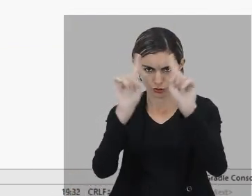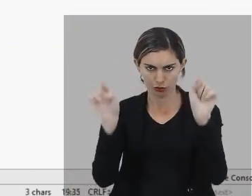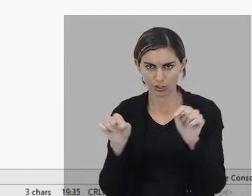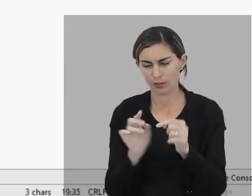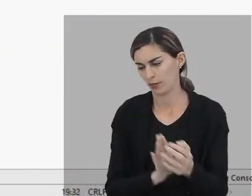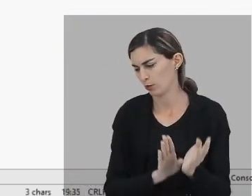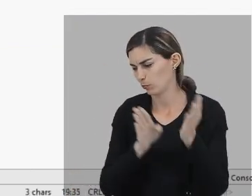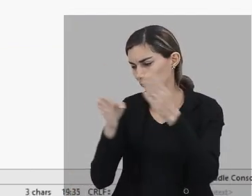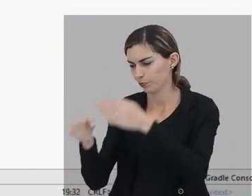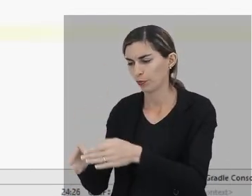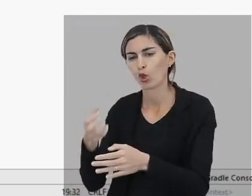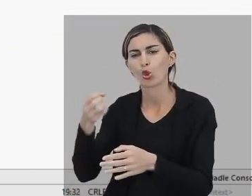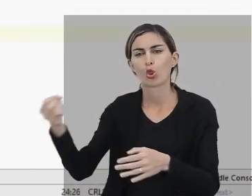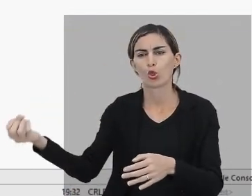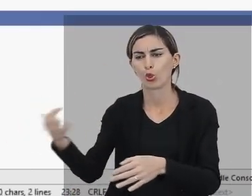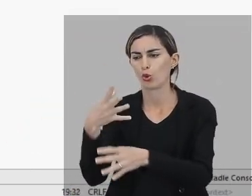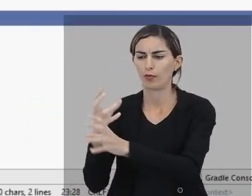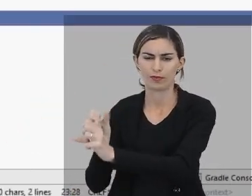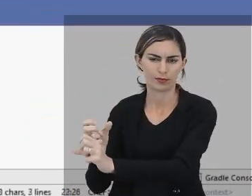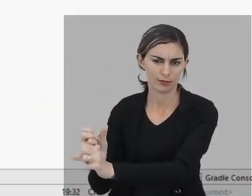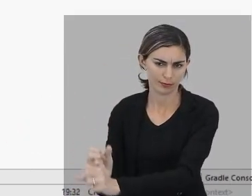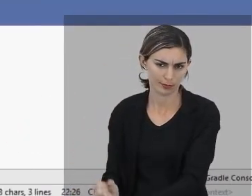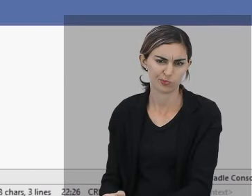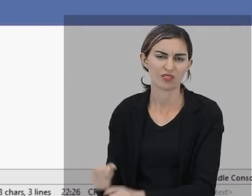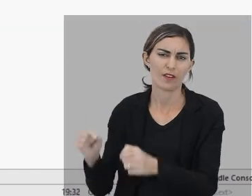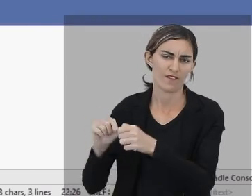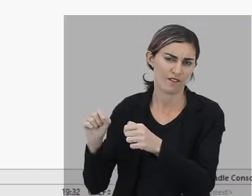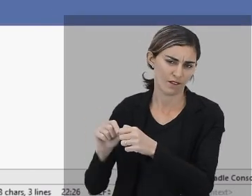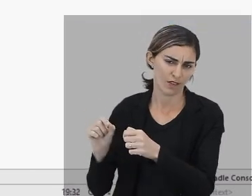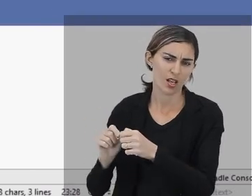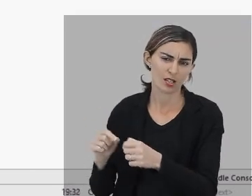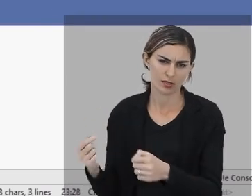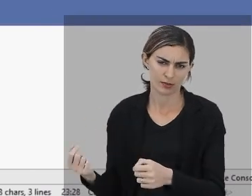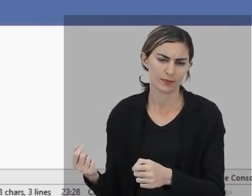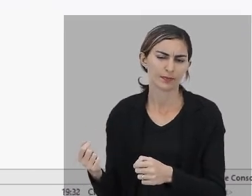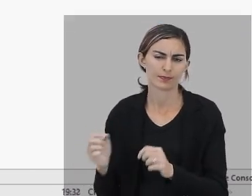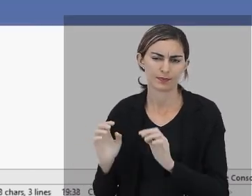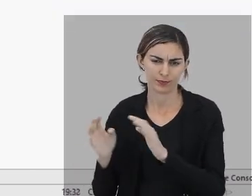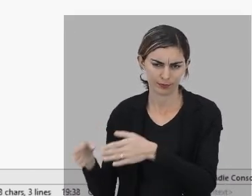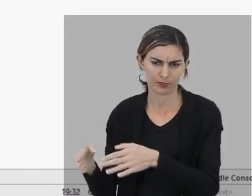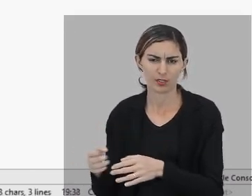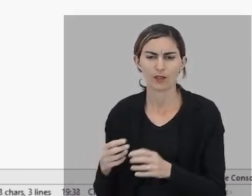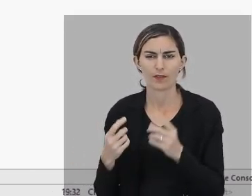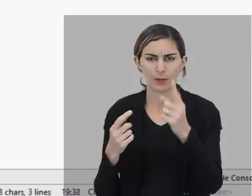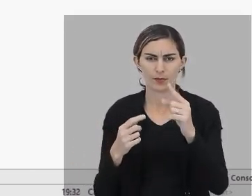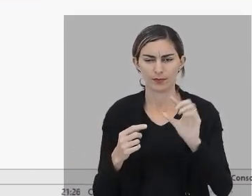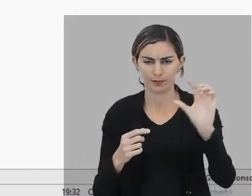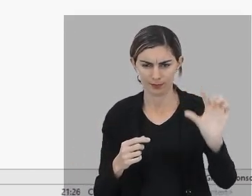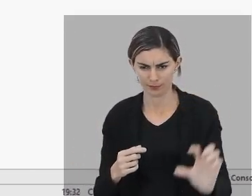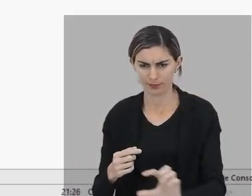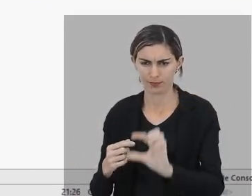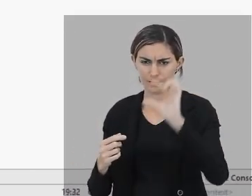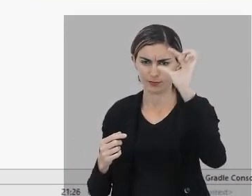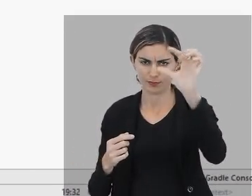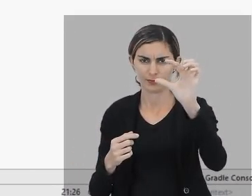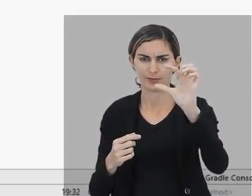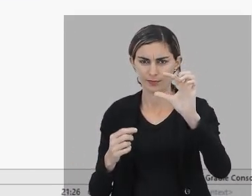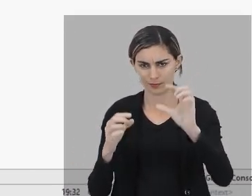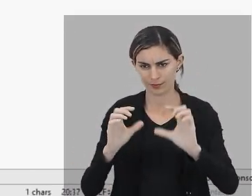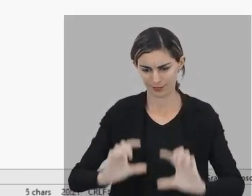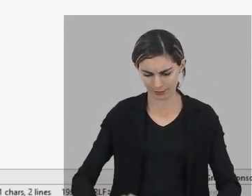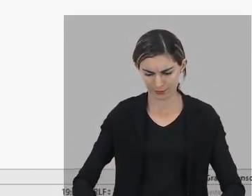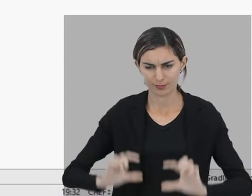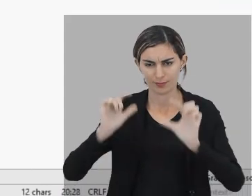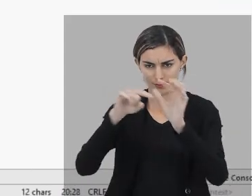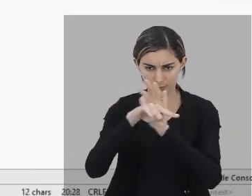palavra-chave para um novo contador. Então, para ele fazer mais sentido, vamos mover para aqui para cima. Então, ele sempre